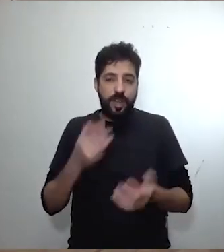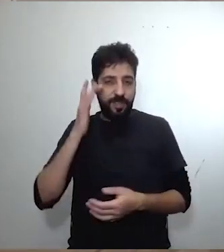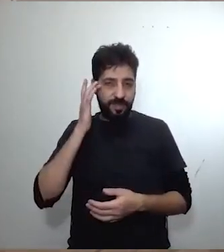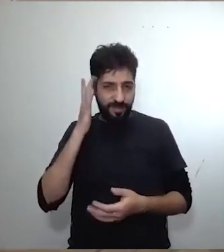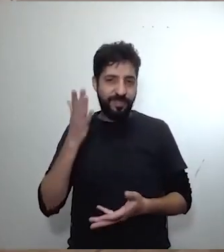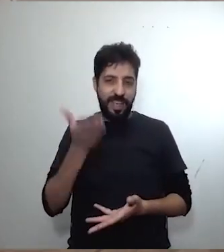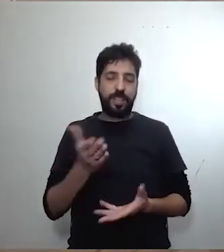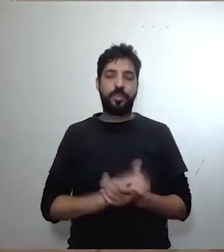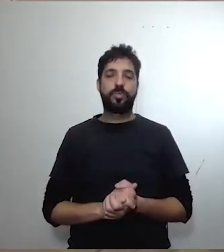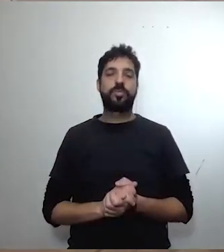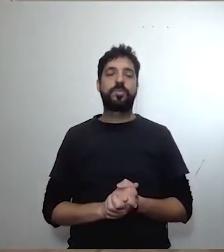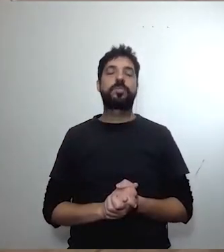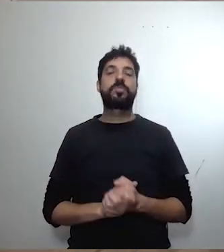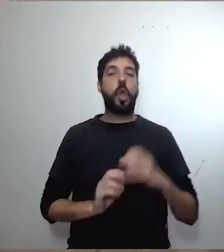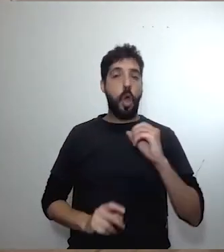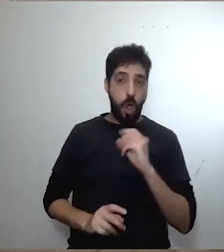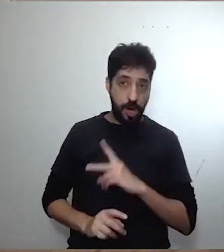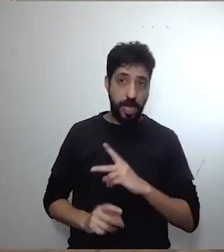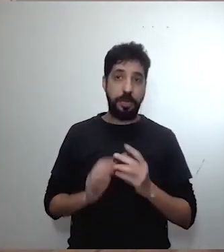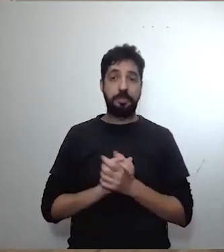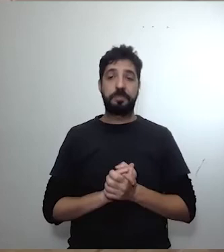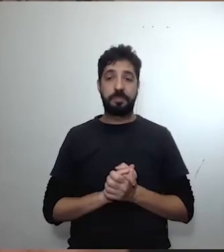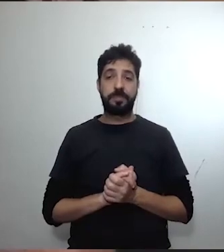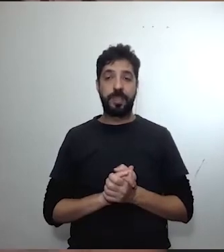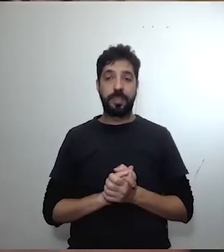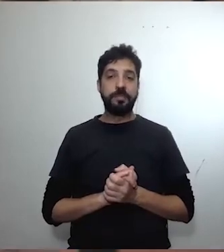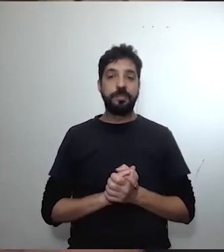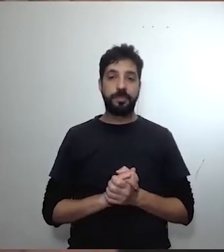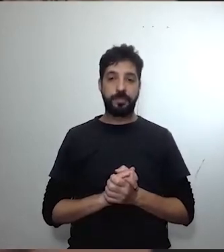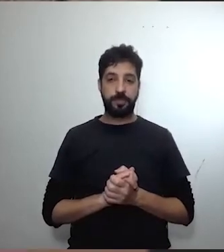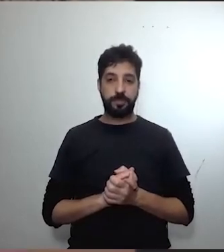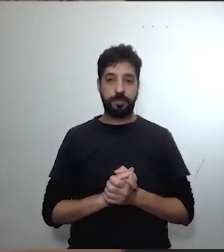é mais fácil colocar no forno. Ok. E arredar ele.